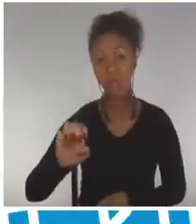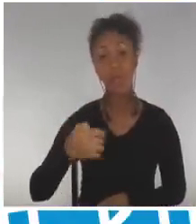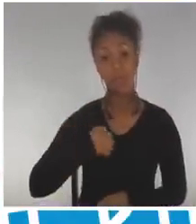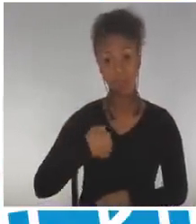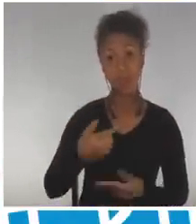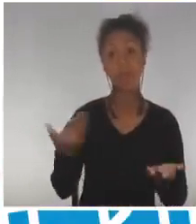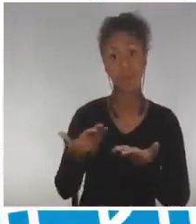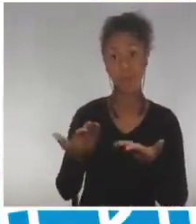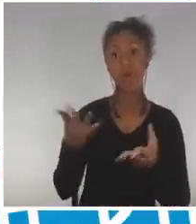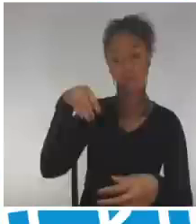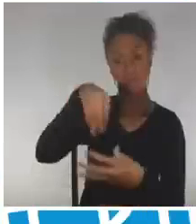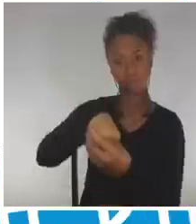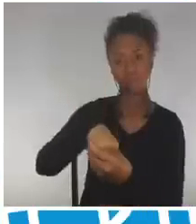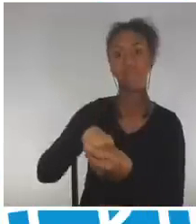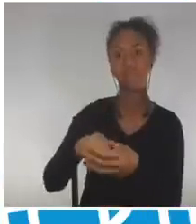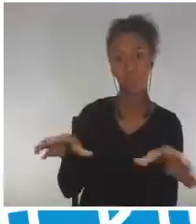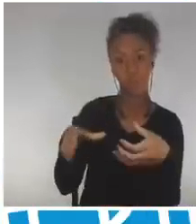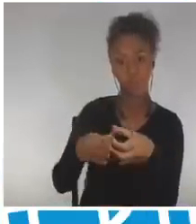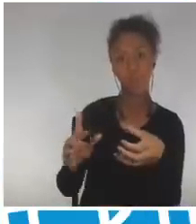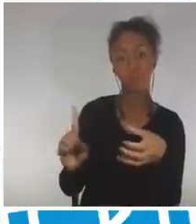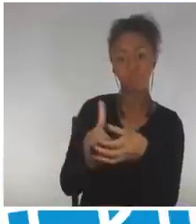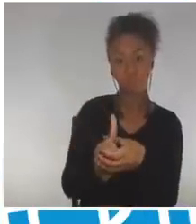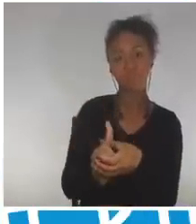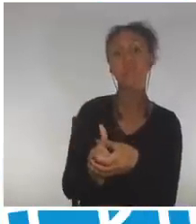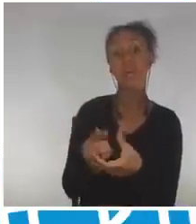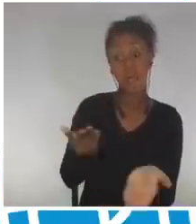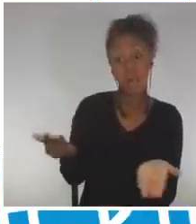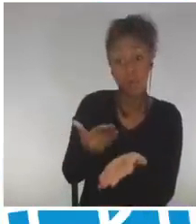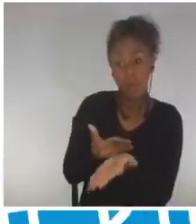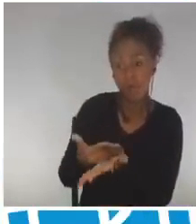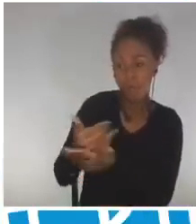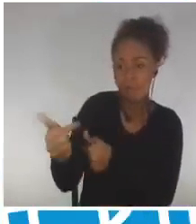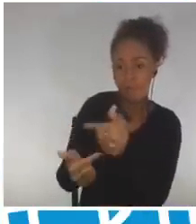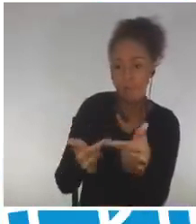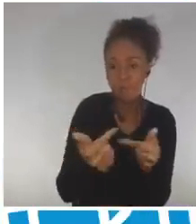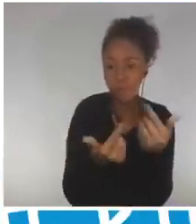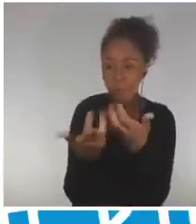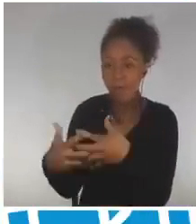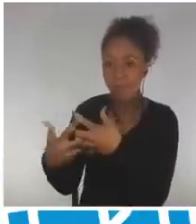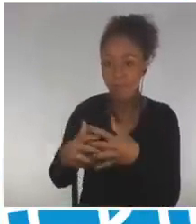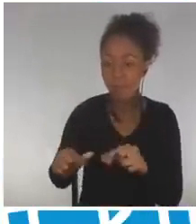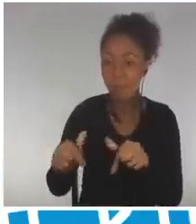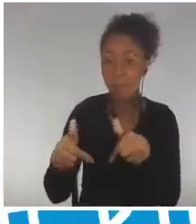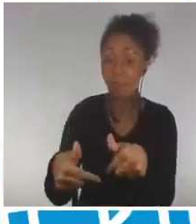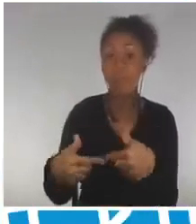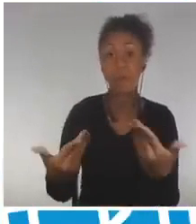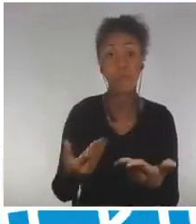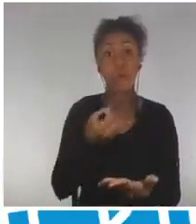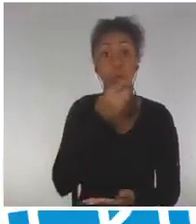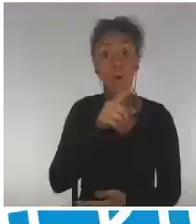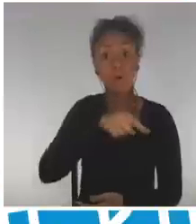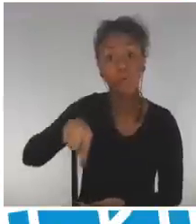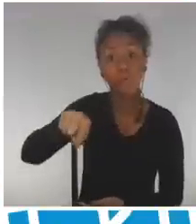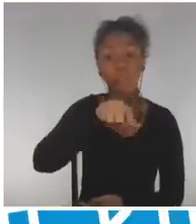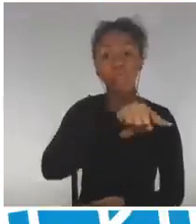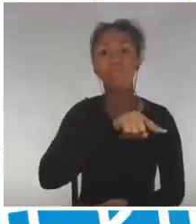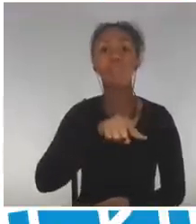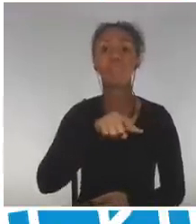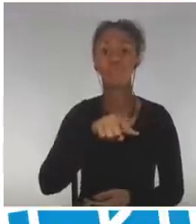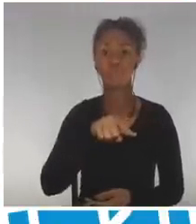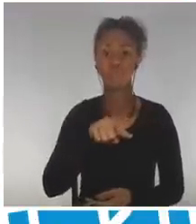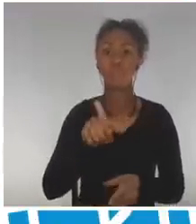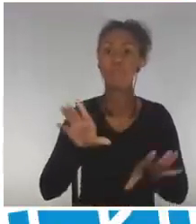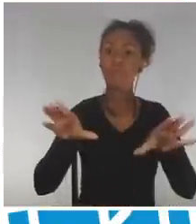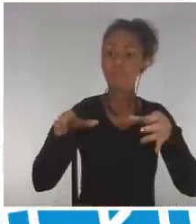os trabalhos, então é muito importante para nós recebermos as contribuições da